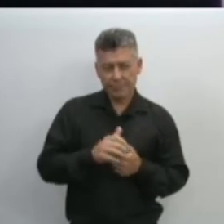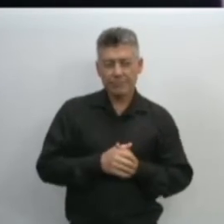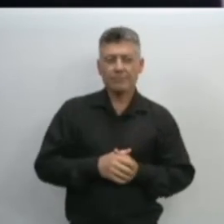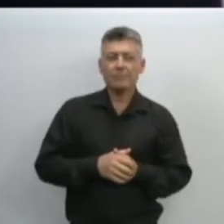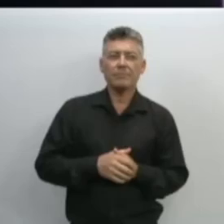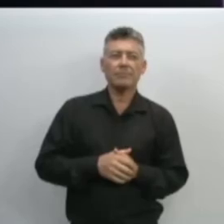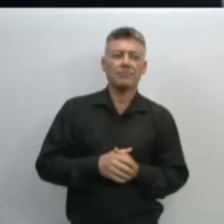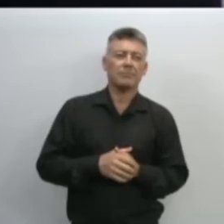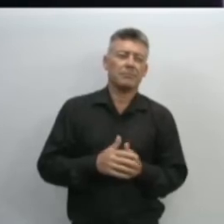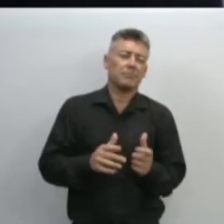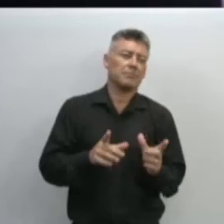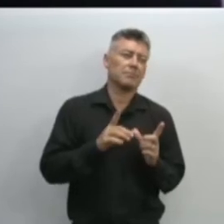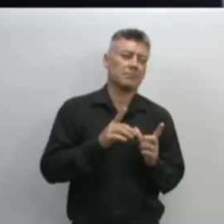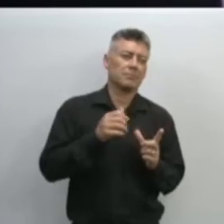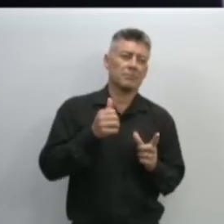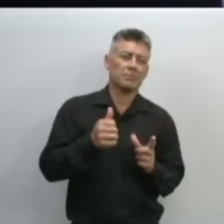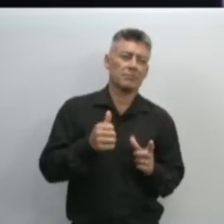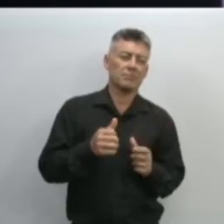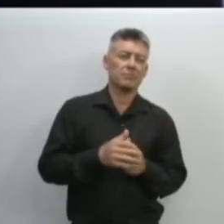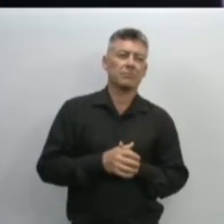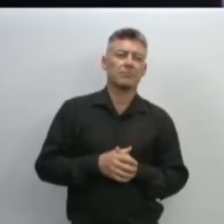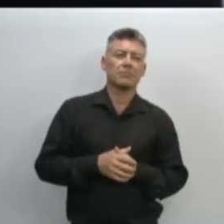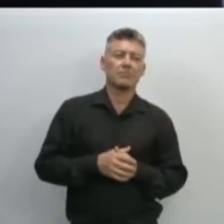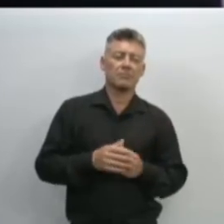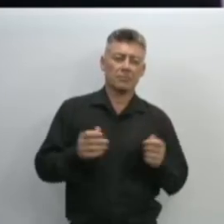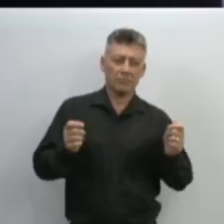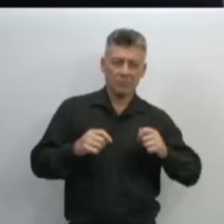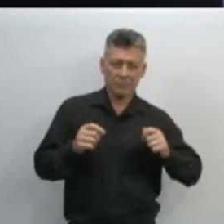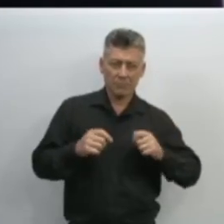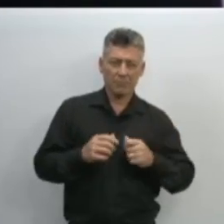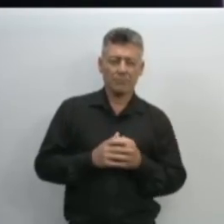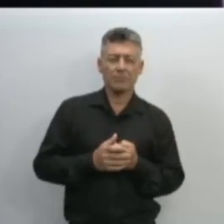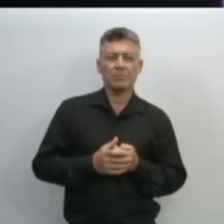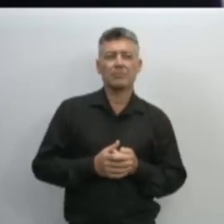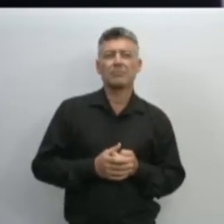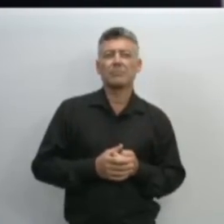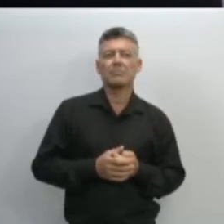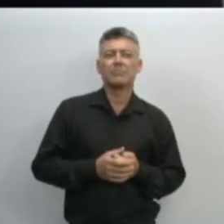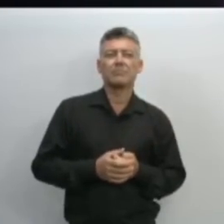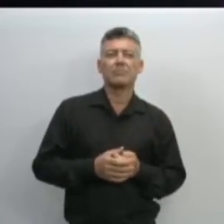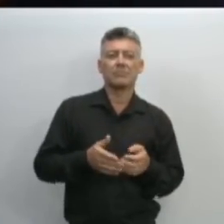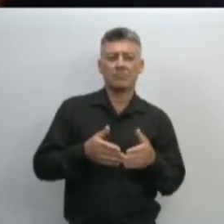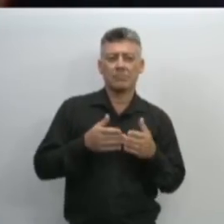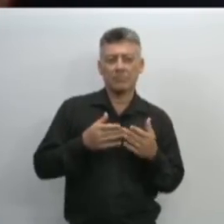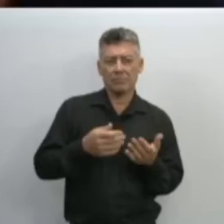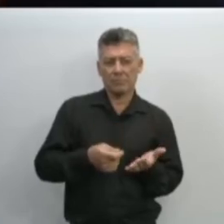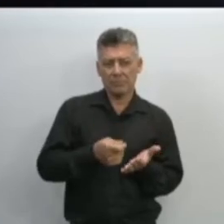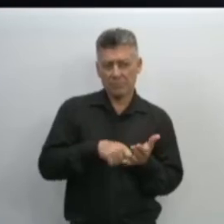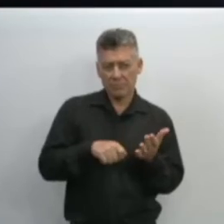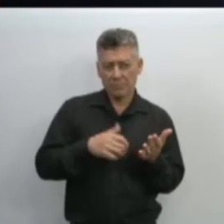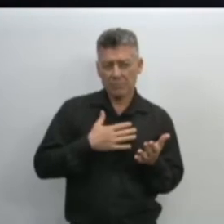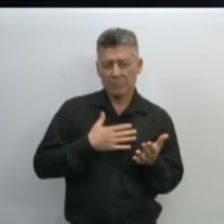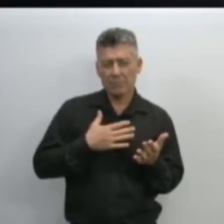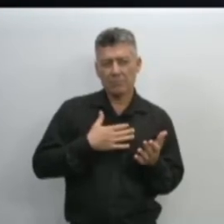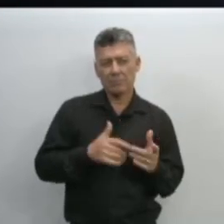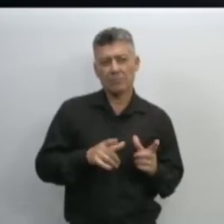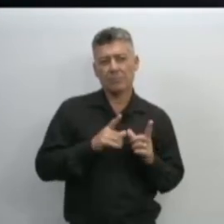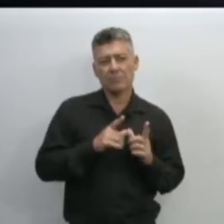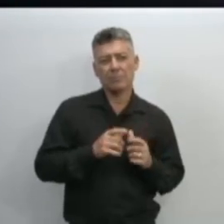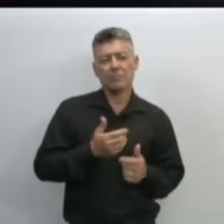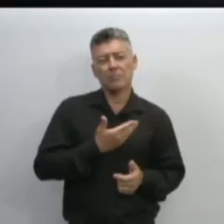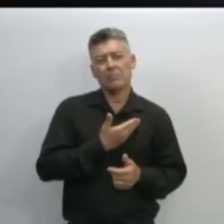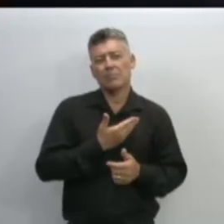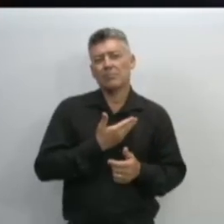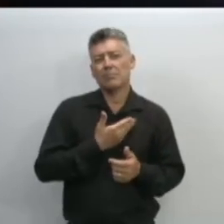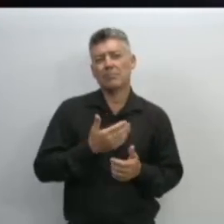que é um projeto mais do que bem-vindo e necessário, né? Necessário. Peço subscrição ao projeto, peço que as colegas,